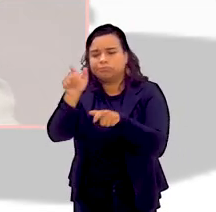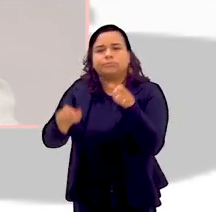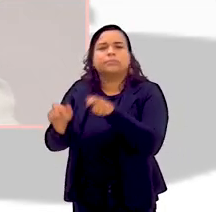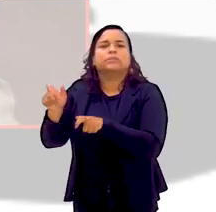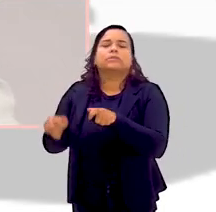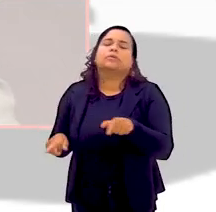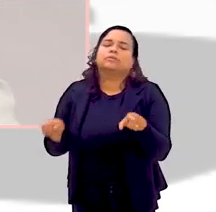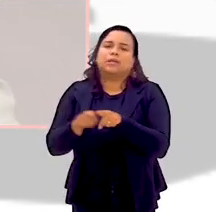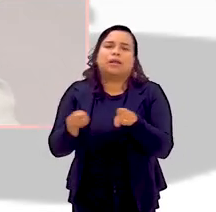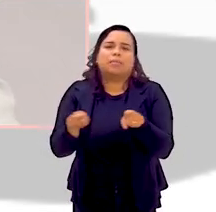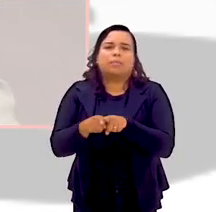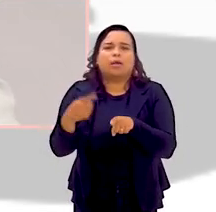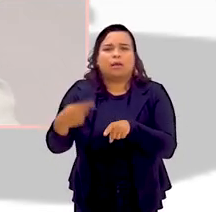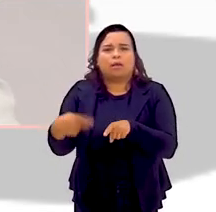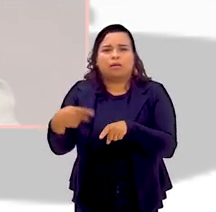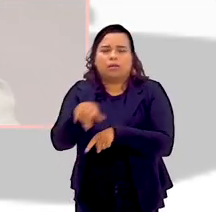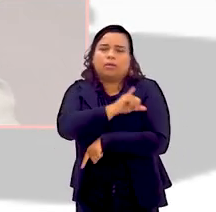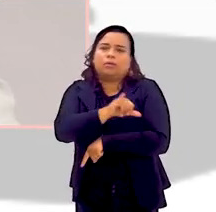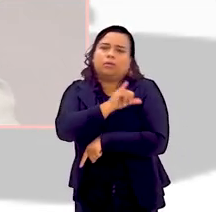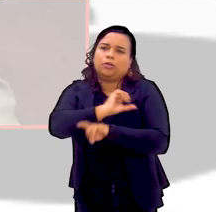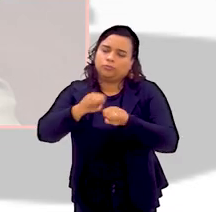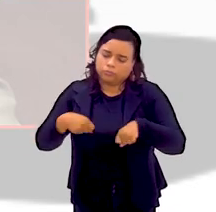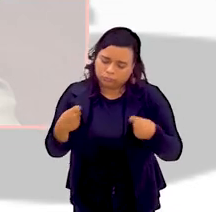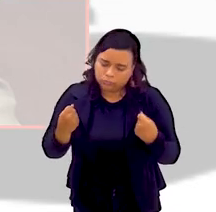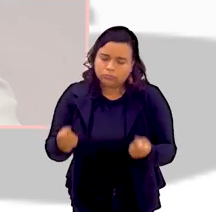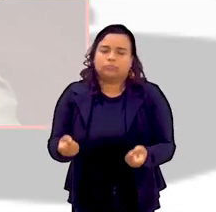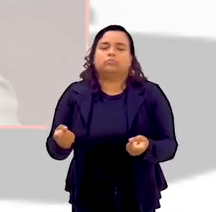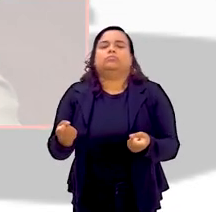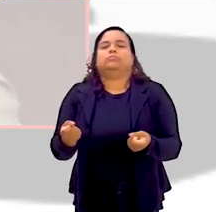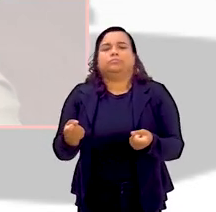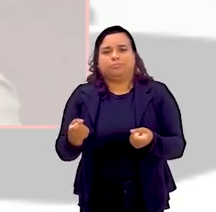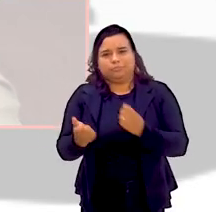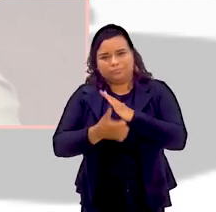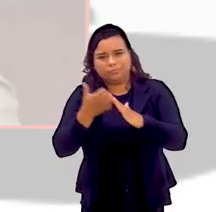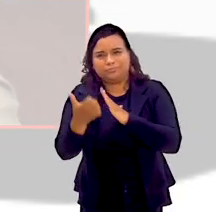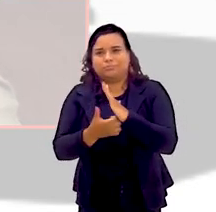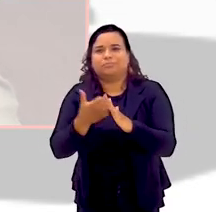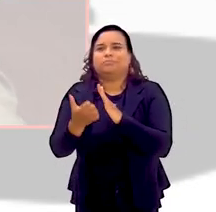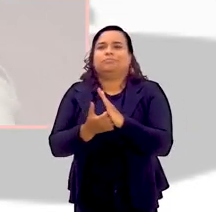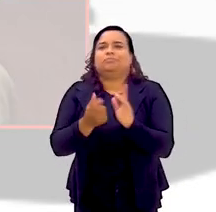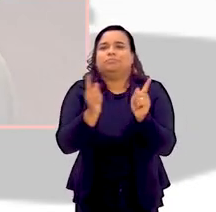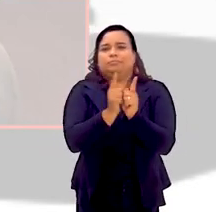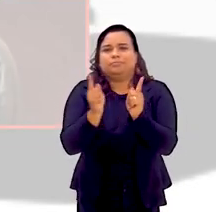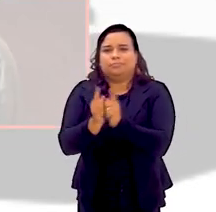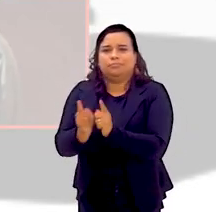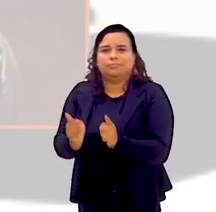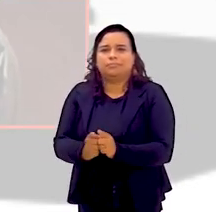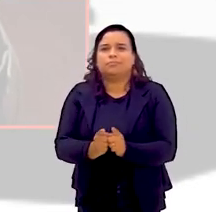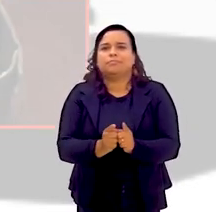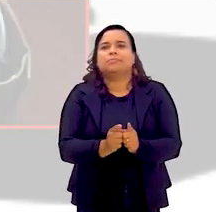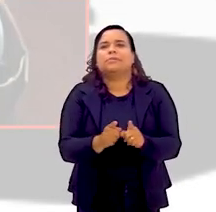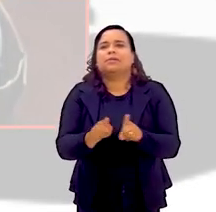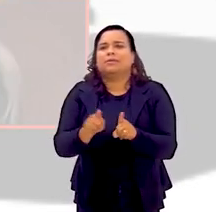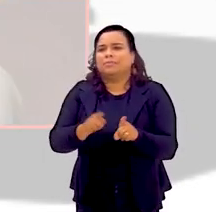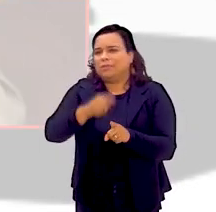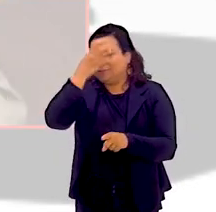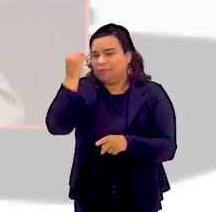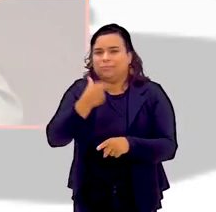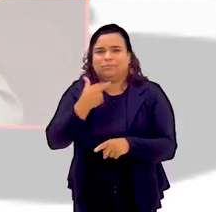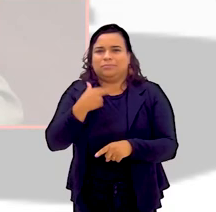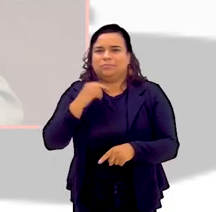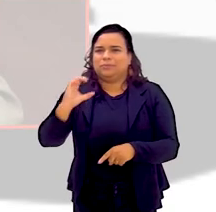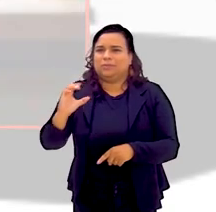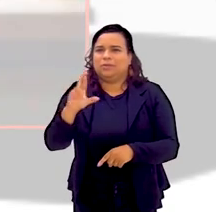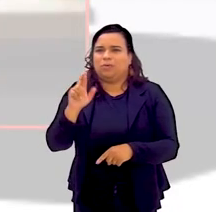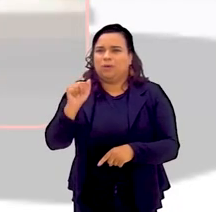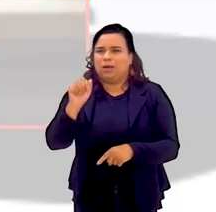pelo Sebrae, no Sebrae Rio de Janeiro, em prol dos pequenos e microempresários fluminenses, sem esquecer o CRAB, que fica